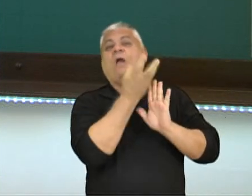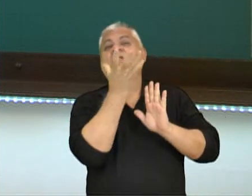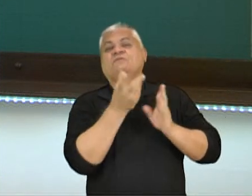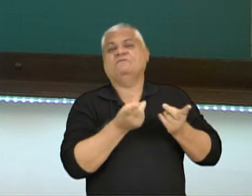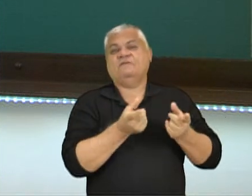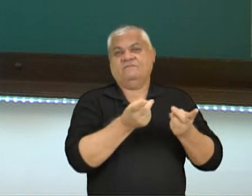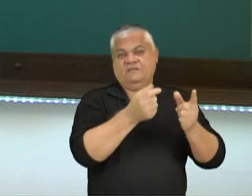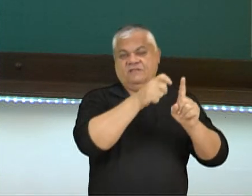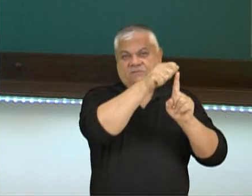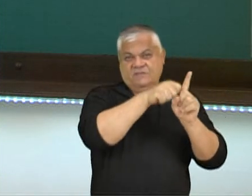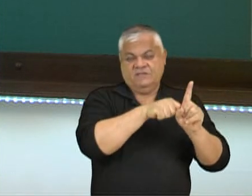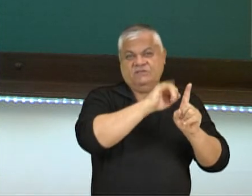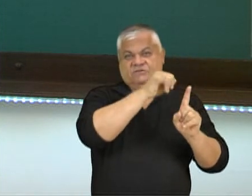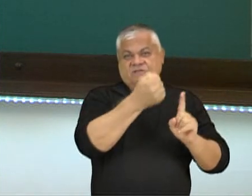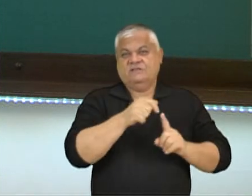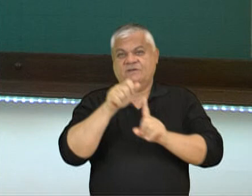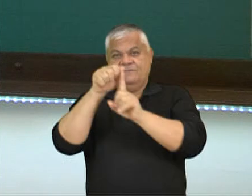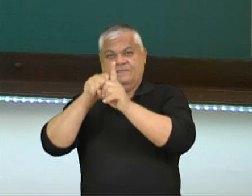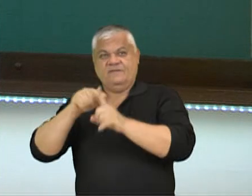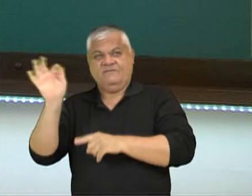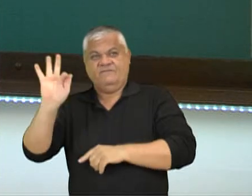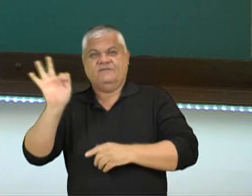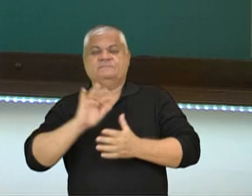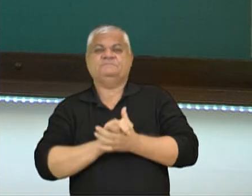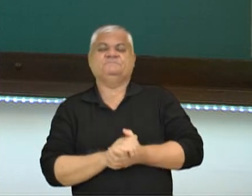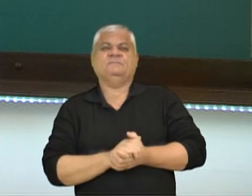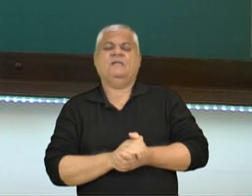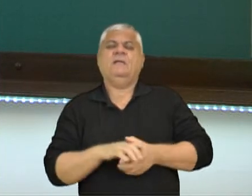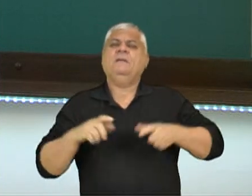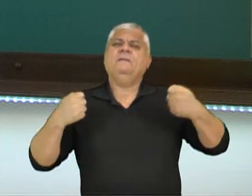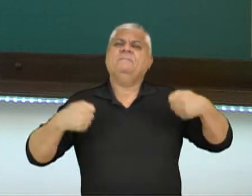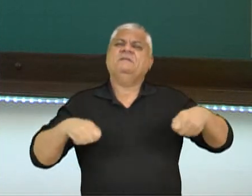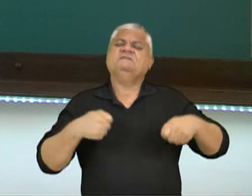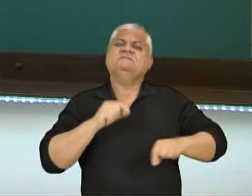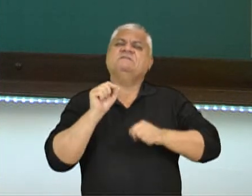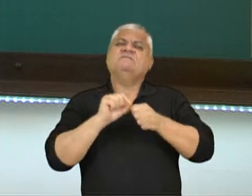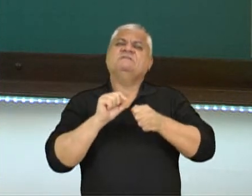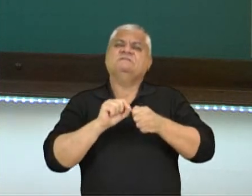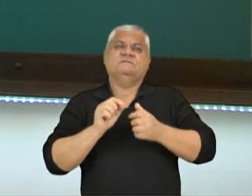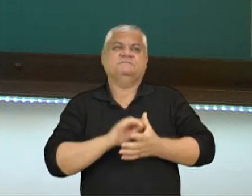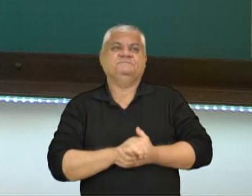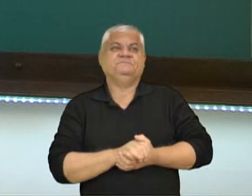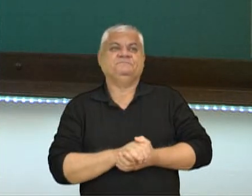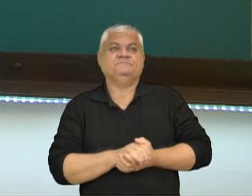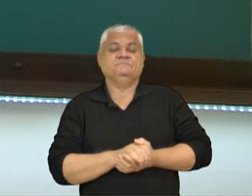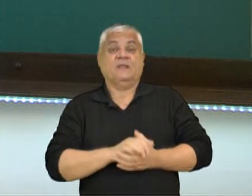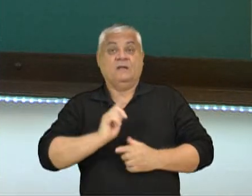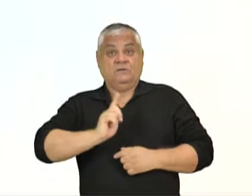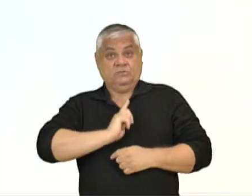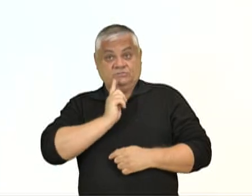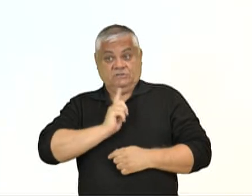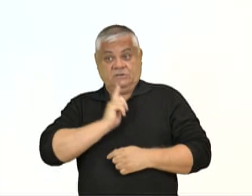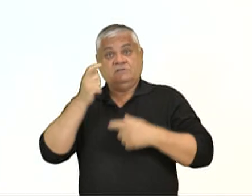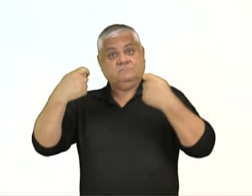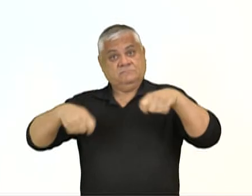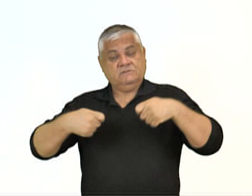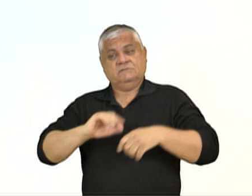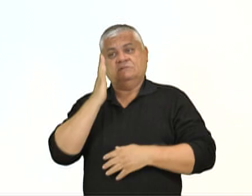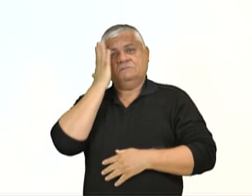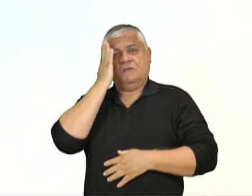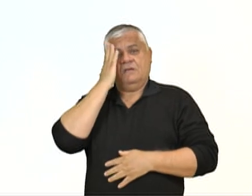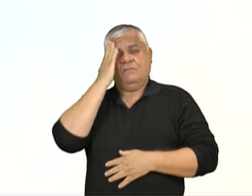nesse mês de janeiro e fevereiro, certo? Então, o que nós precisamos fazer? O gerente precisava saber